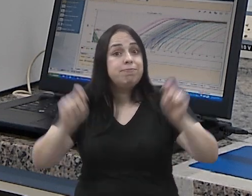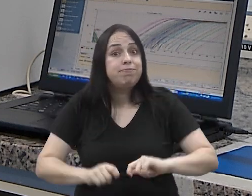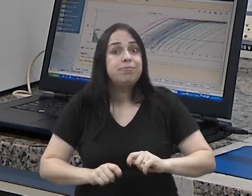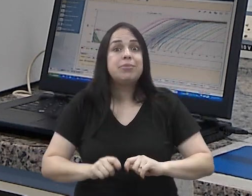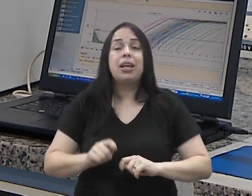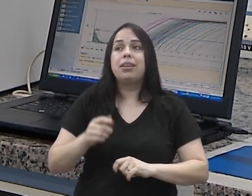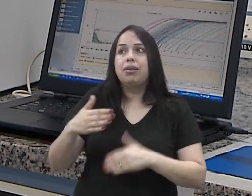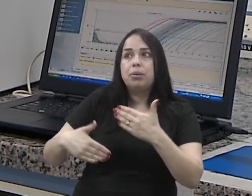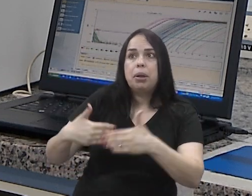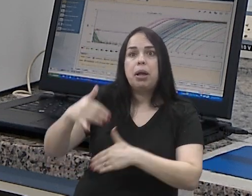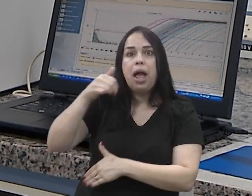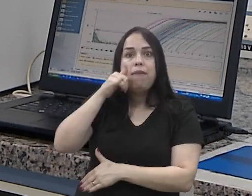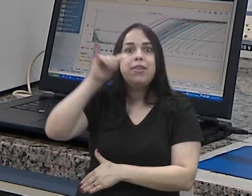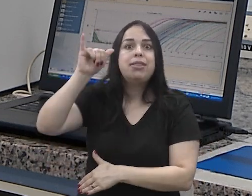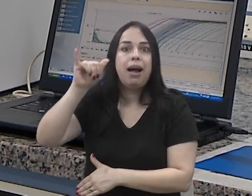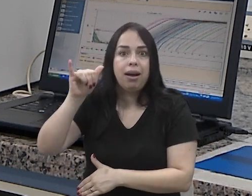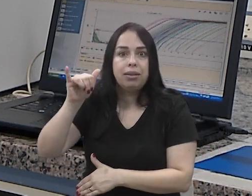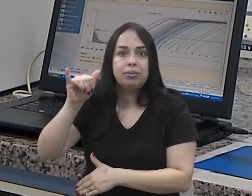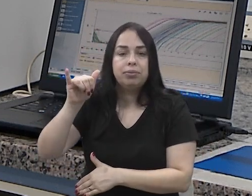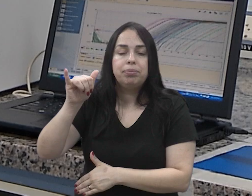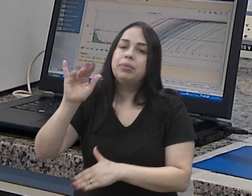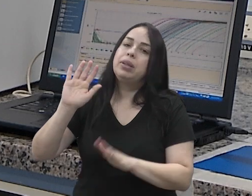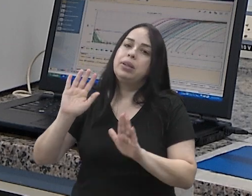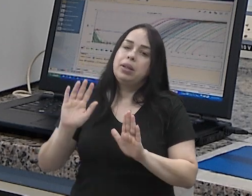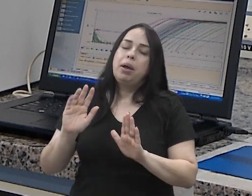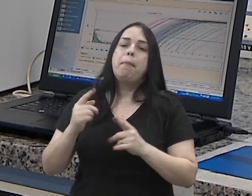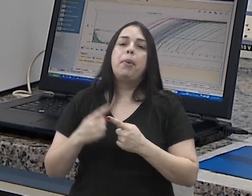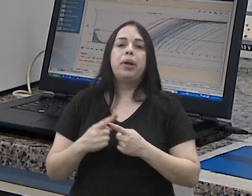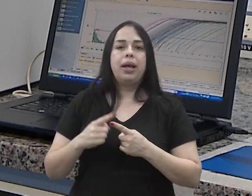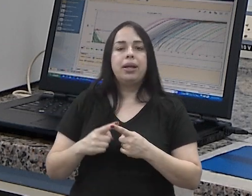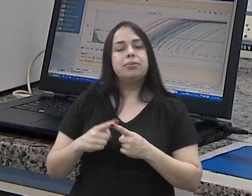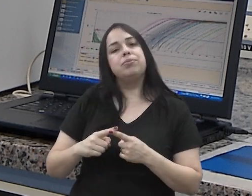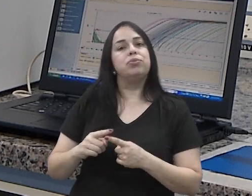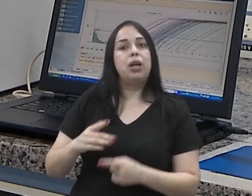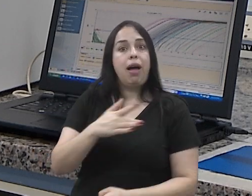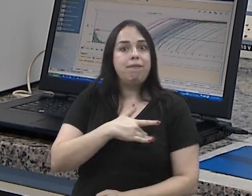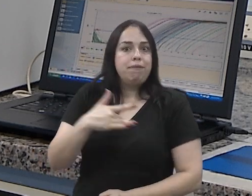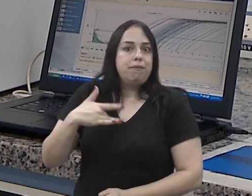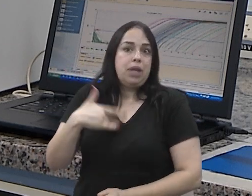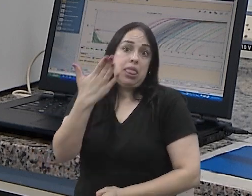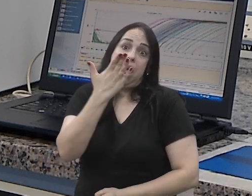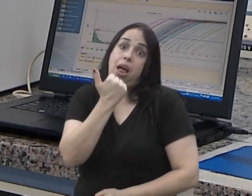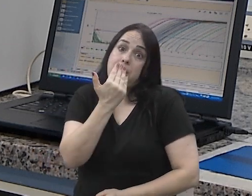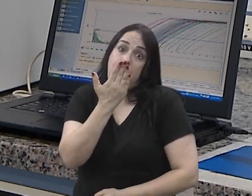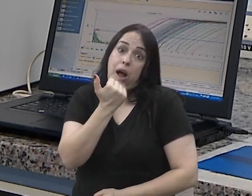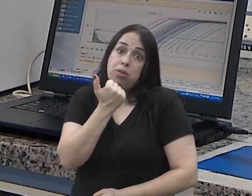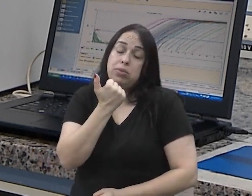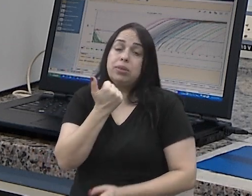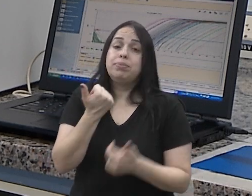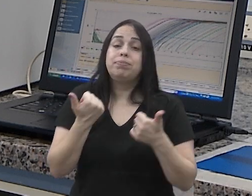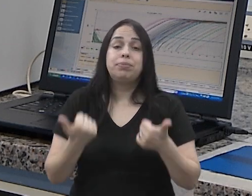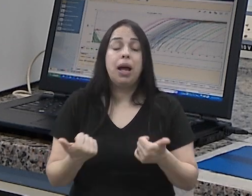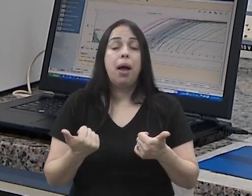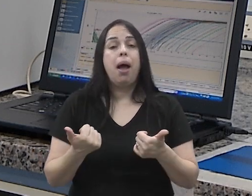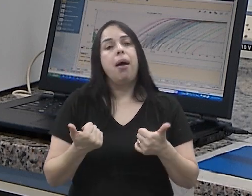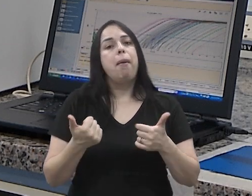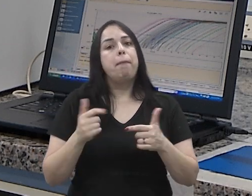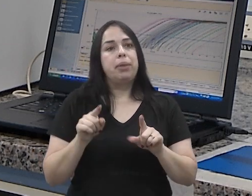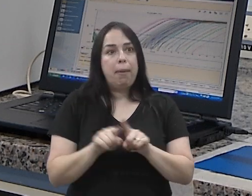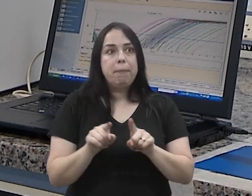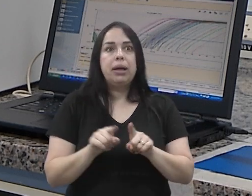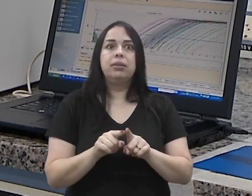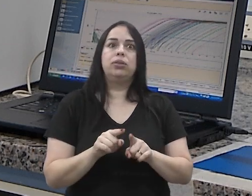você pode evitar e não ter durante a sua vida porque você tem um estilo de vida saudável. E,